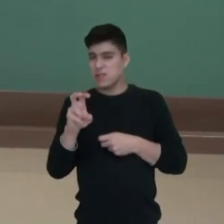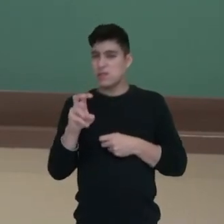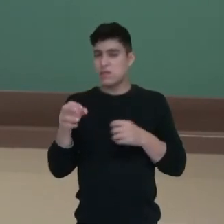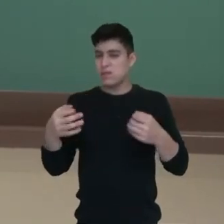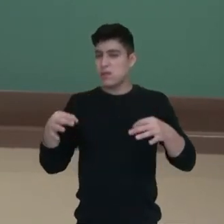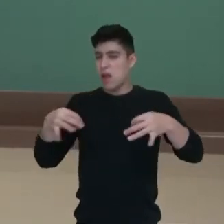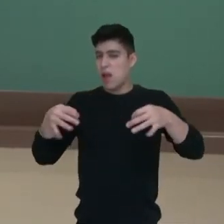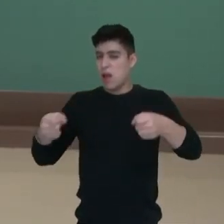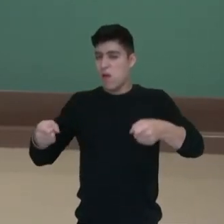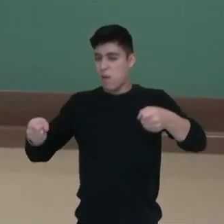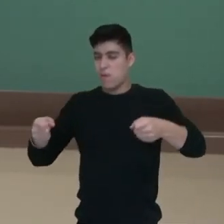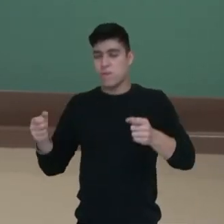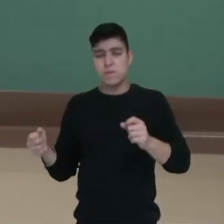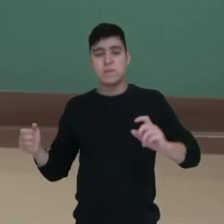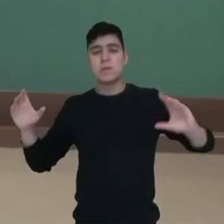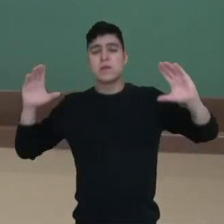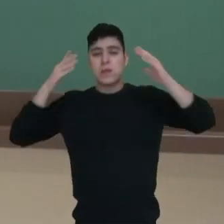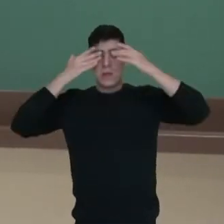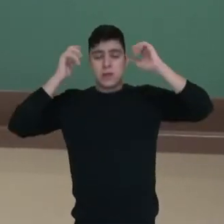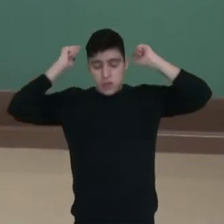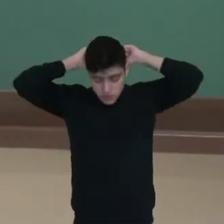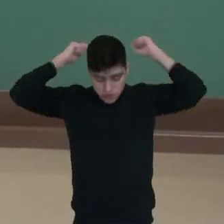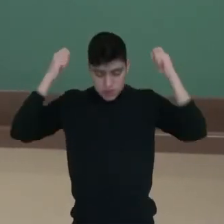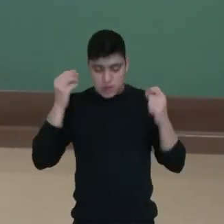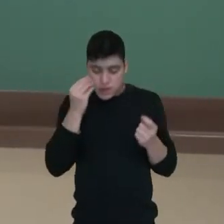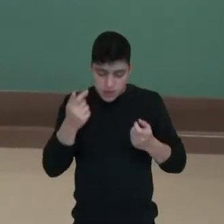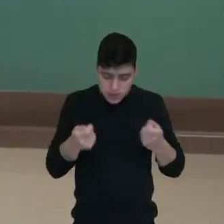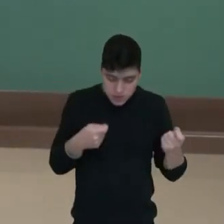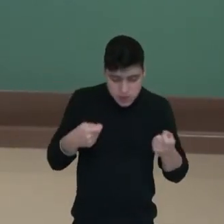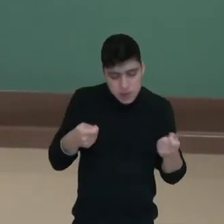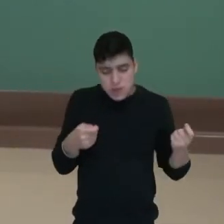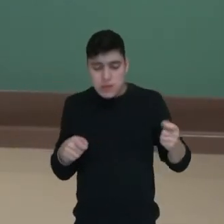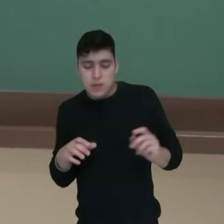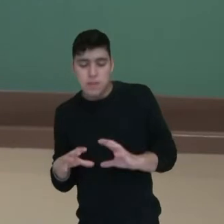Com os olhos vendados, tente controlar a bola